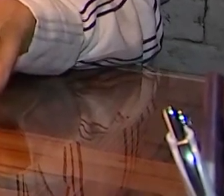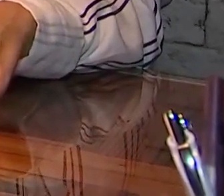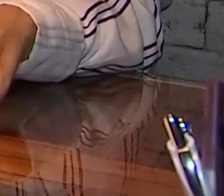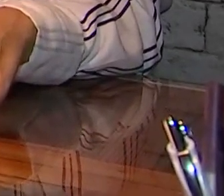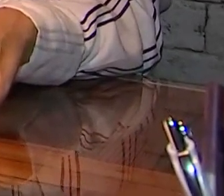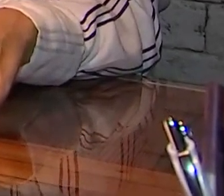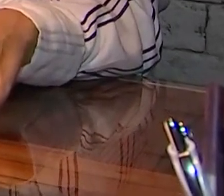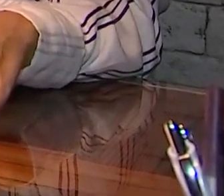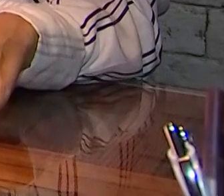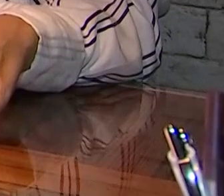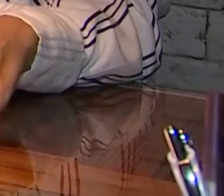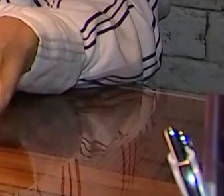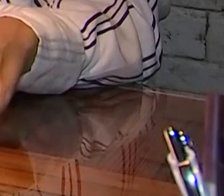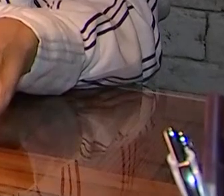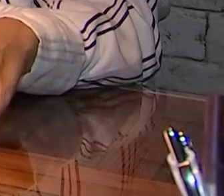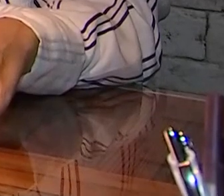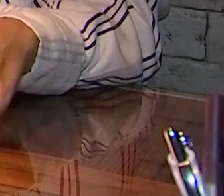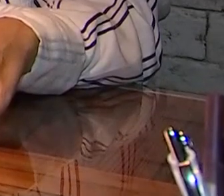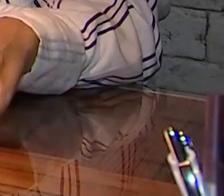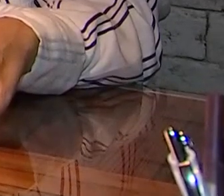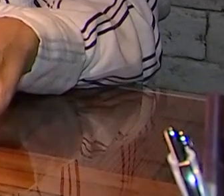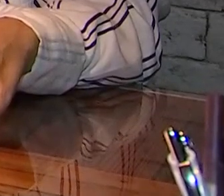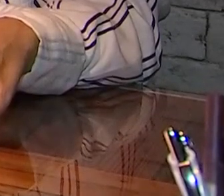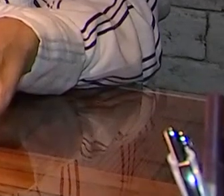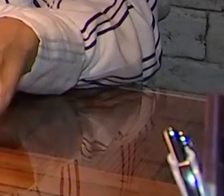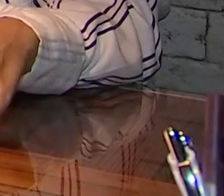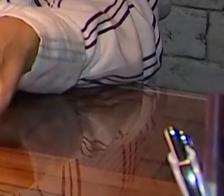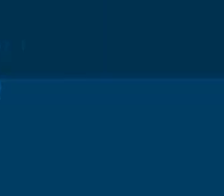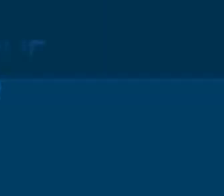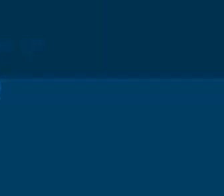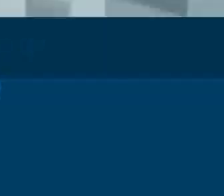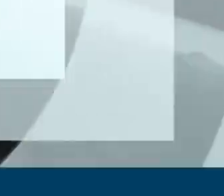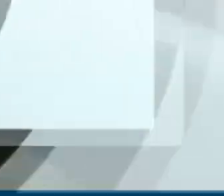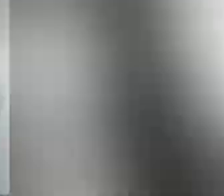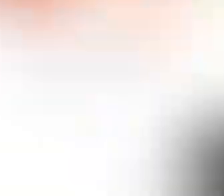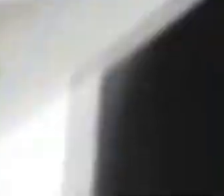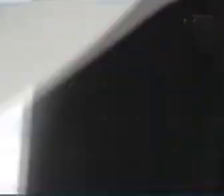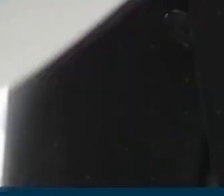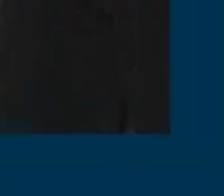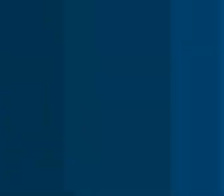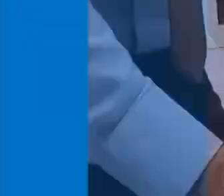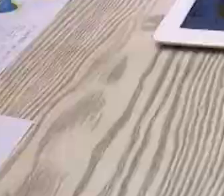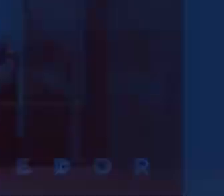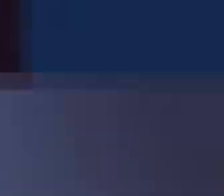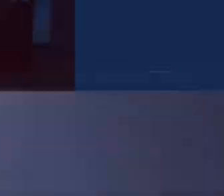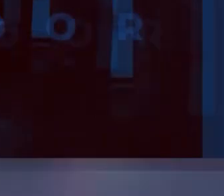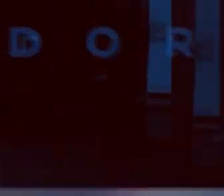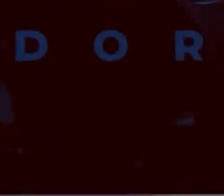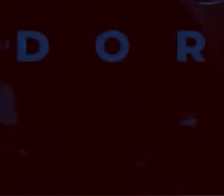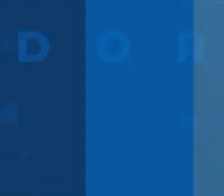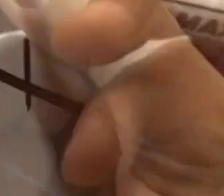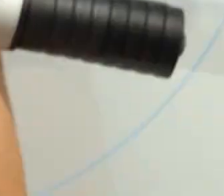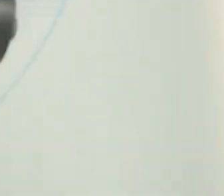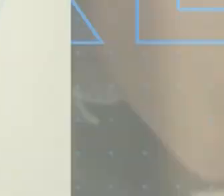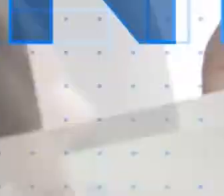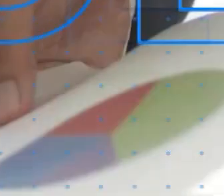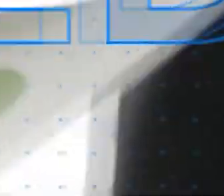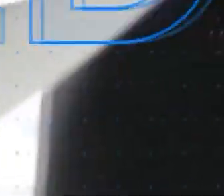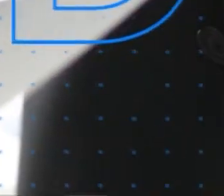de 30 toneladas, a gente faz piscinas de contenção de produto químico, a gente mantém telhado a 15 metros